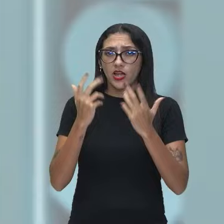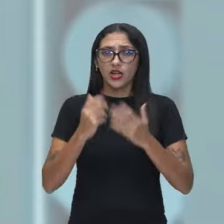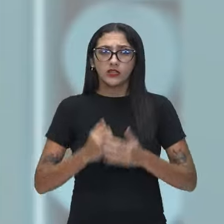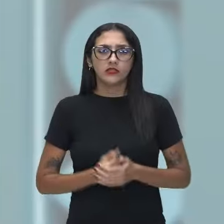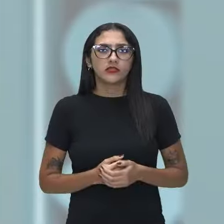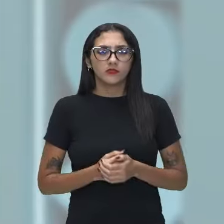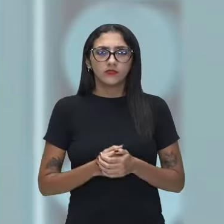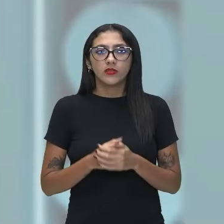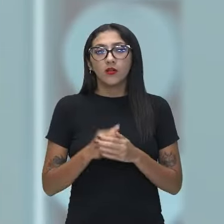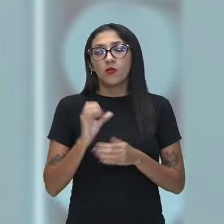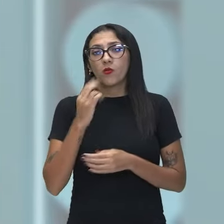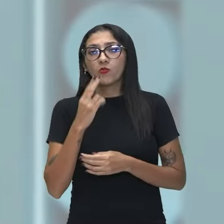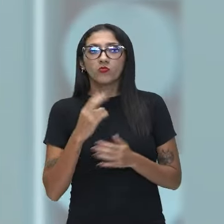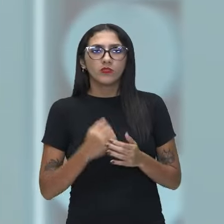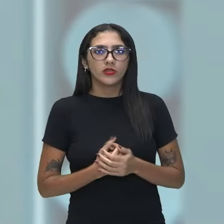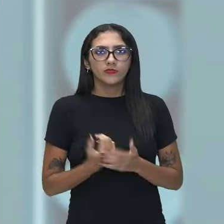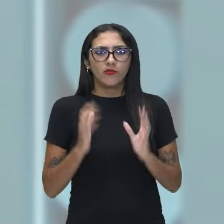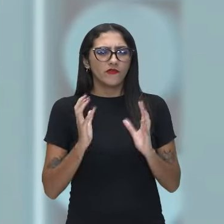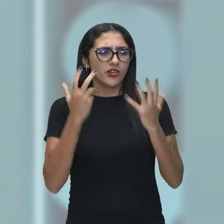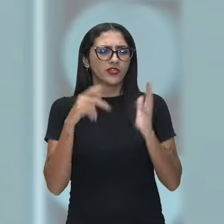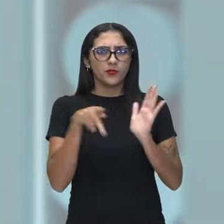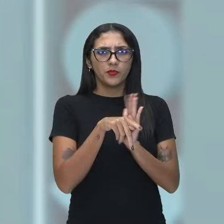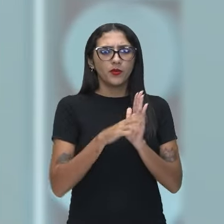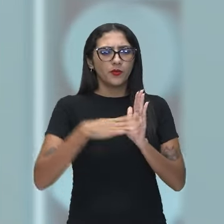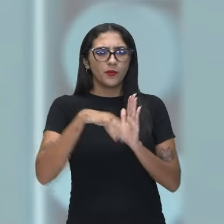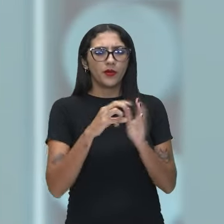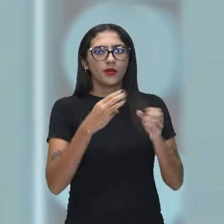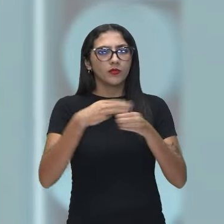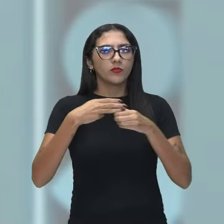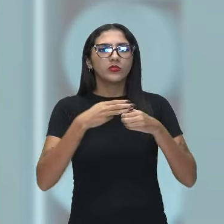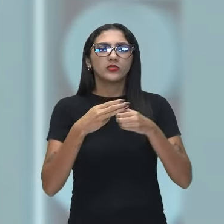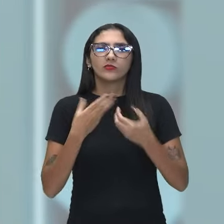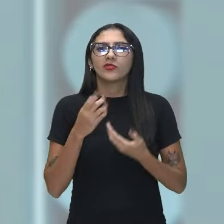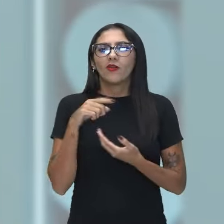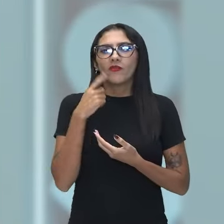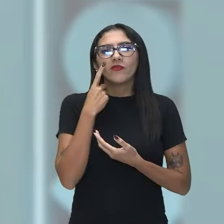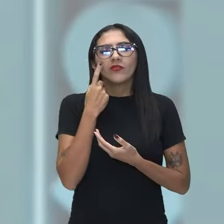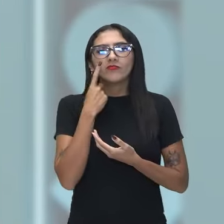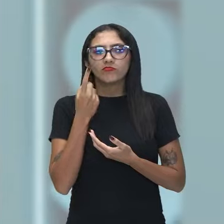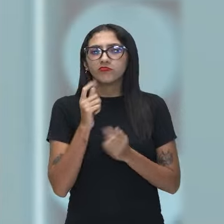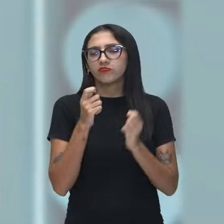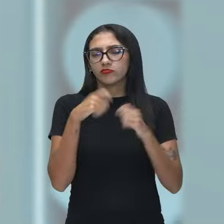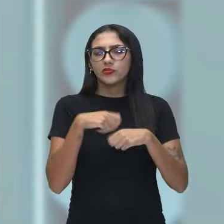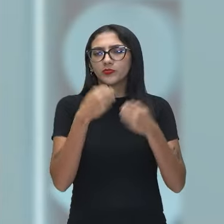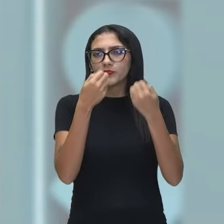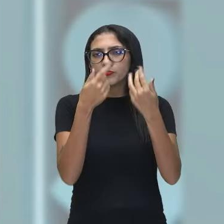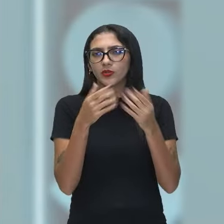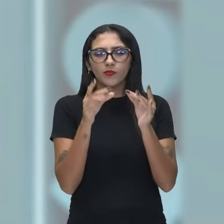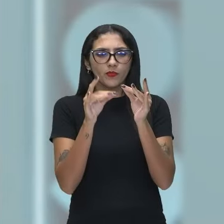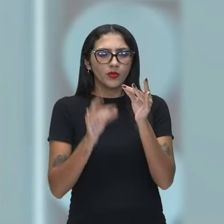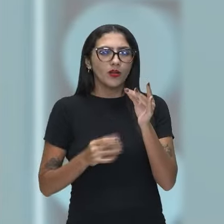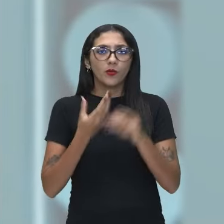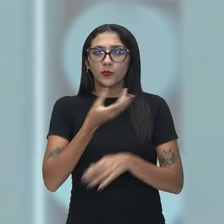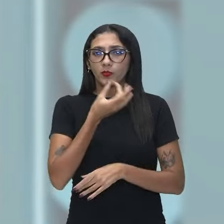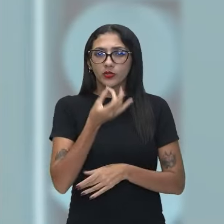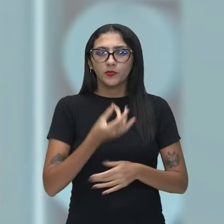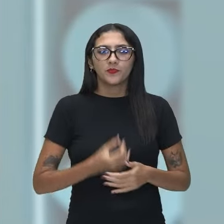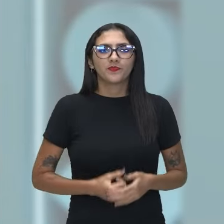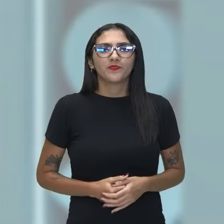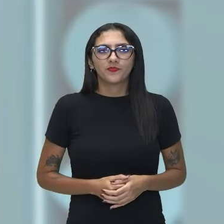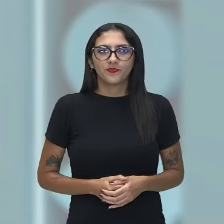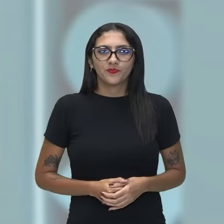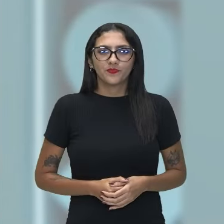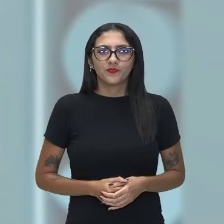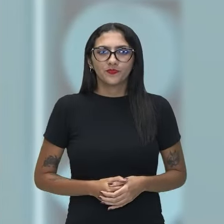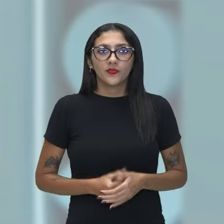município. Então vejam que as aplicações do resumo, elas são bastante abrangentes. E por isso mesmo, nós vamos avançar agora